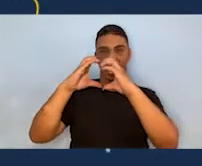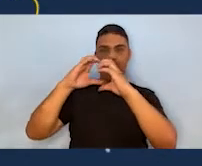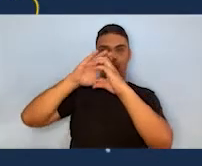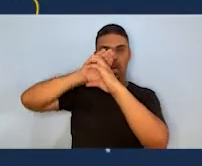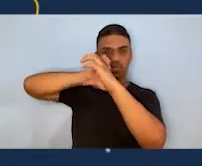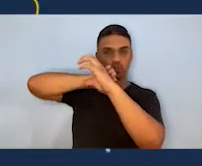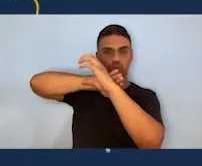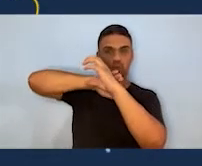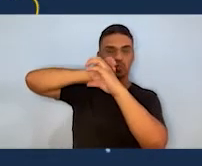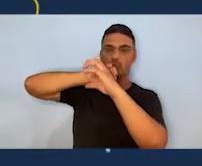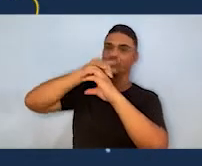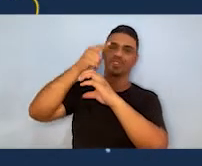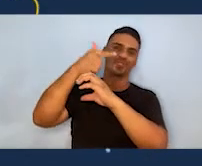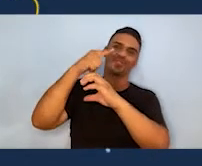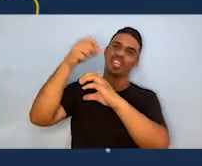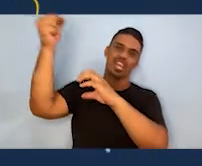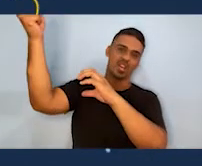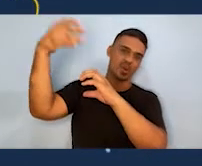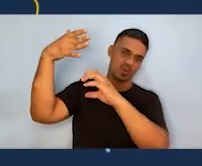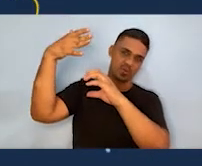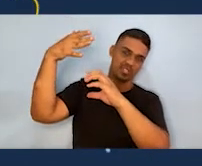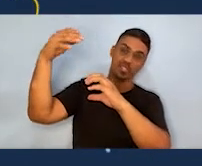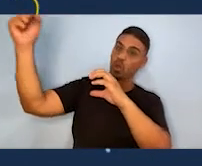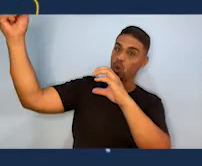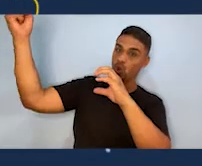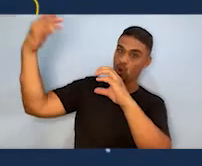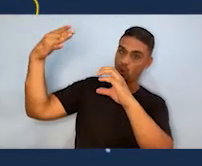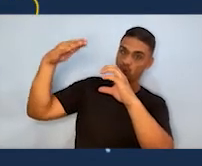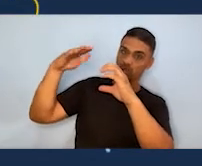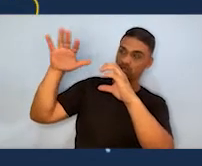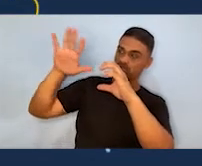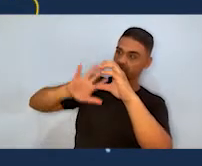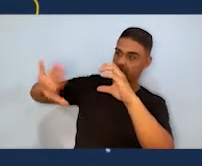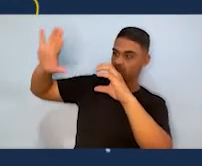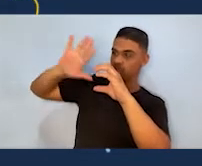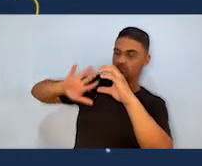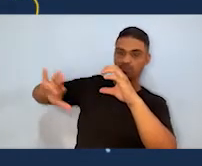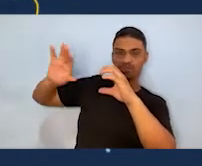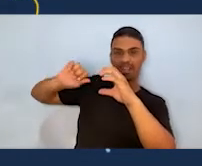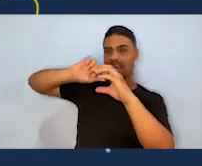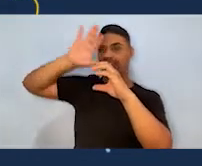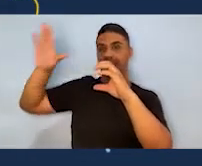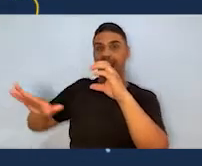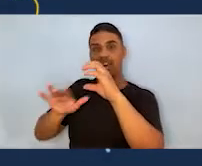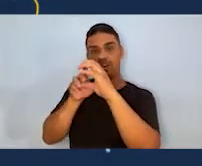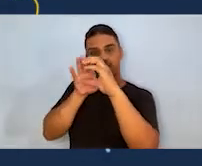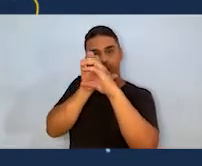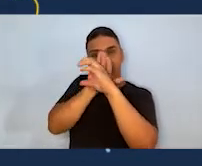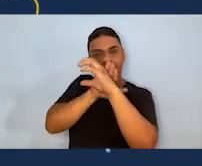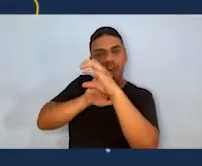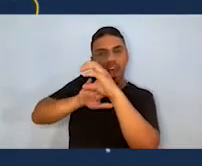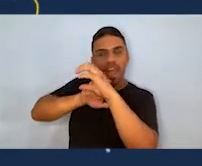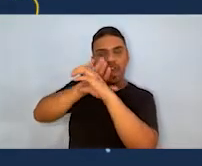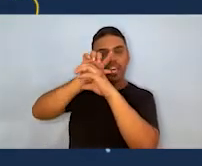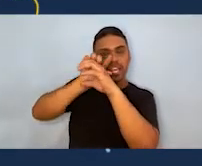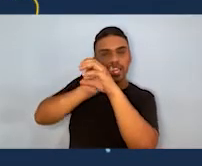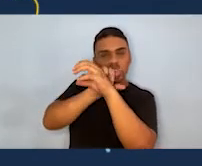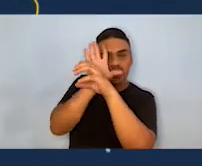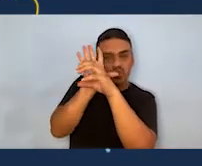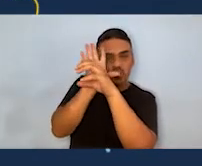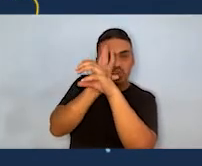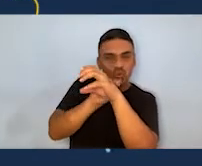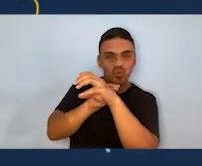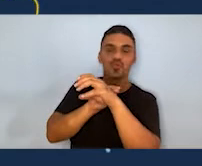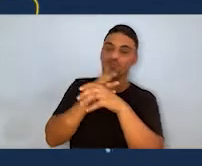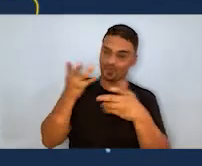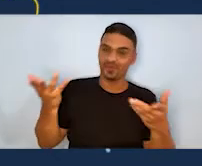não pega. Então, se vocês forem pensar aqui nisso como um raio, né, o raio está vindo aqui, ele está banhando um setor